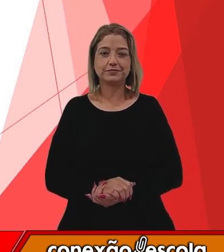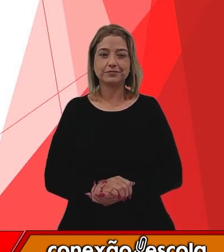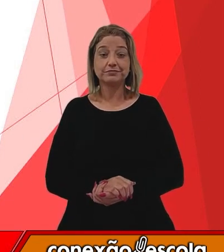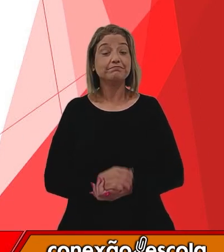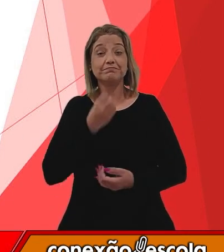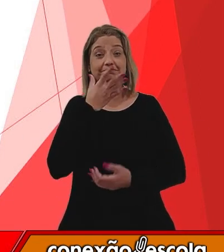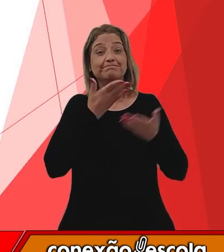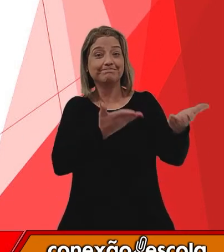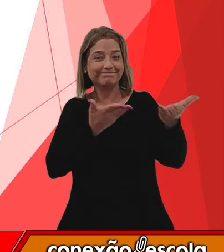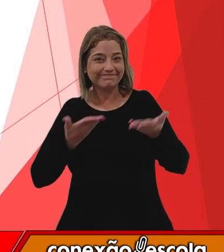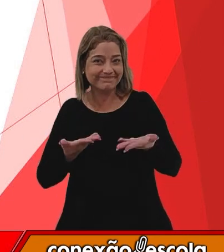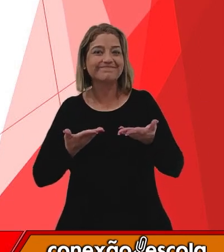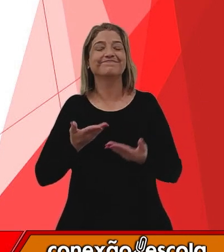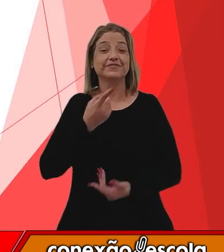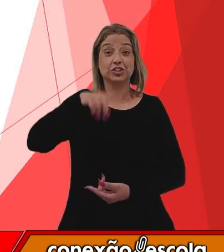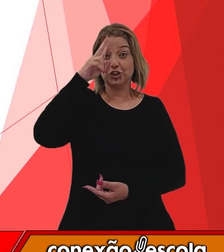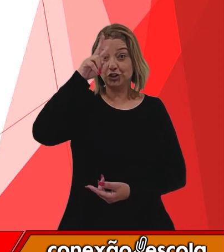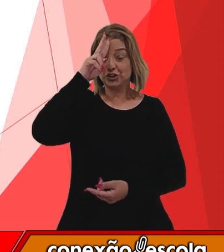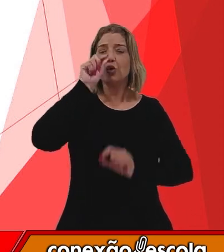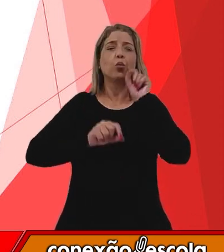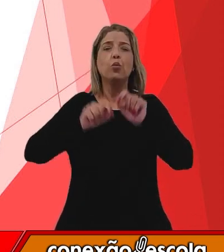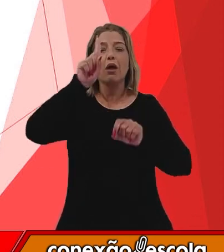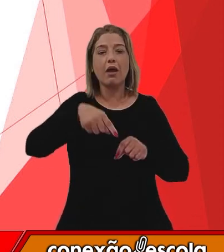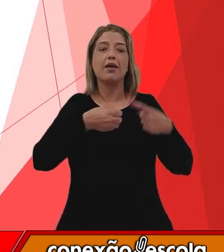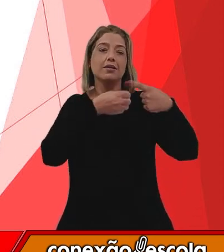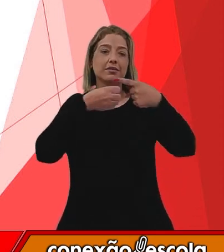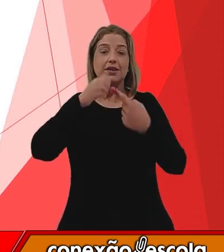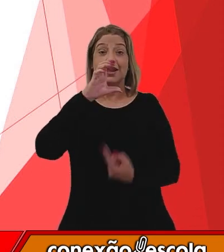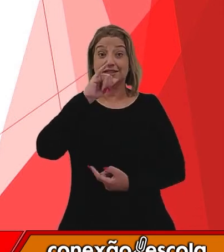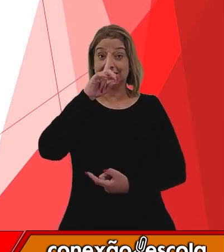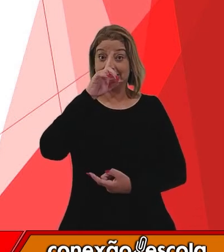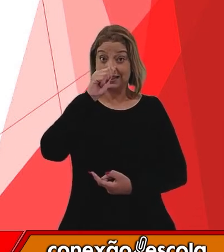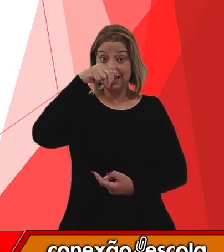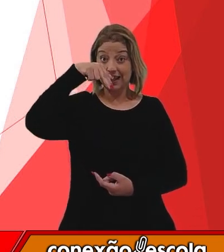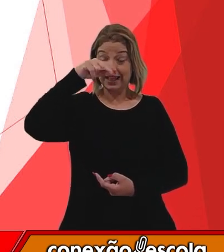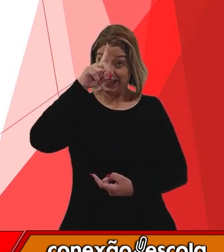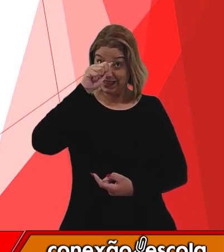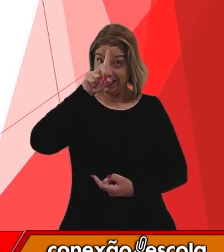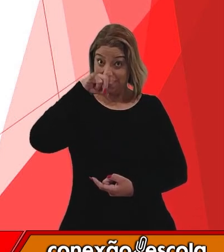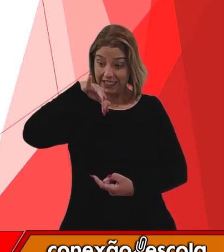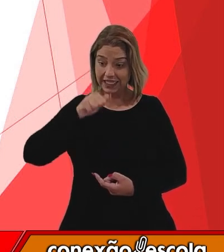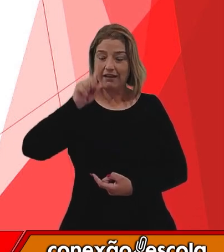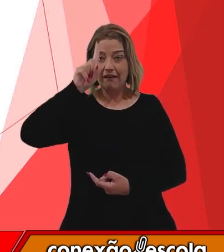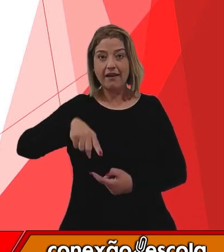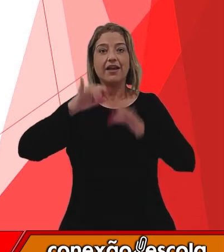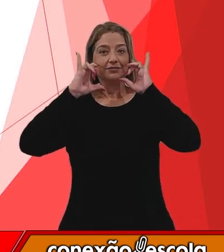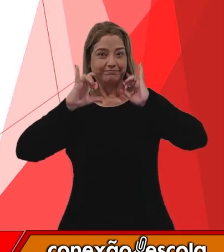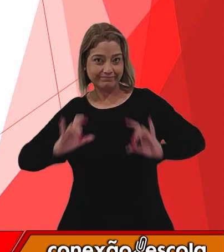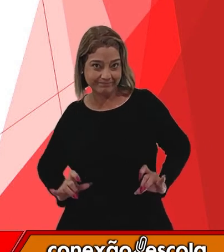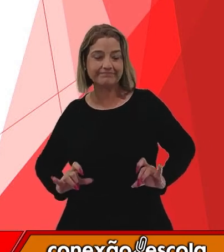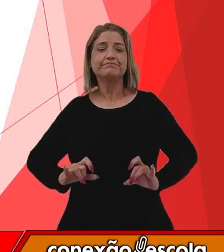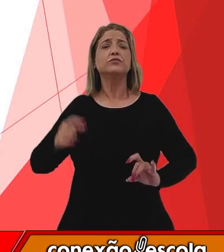Sejam todos bem-vindos. Nossa história é sobre cidadania. O primeiro grupo no qual vivemos é a